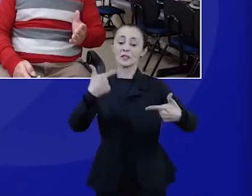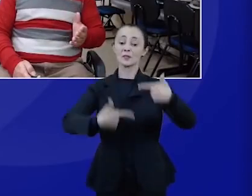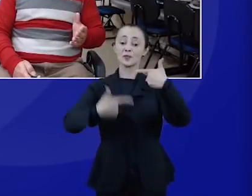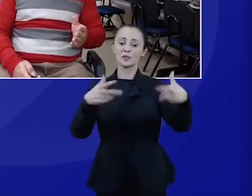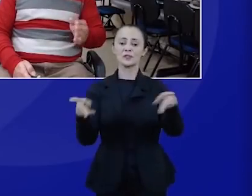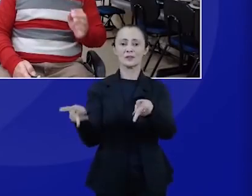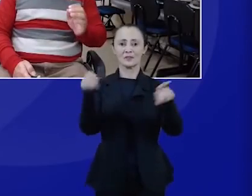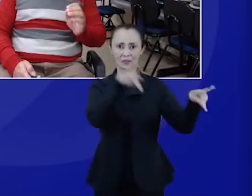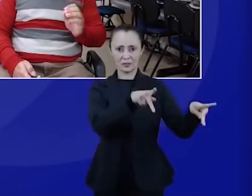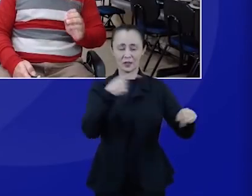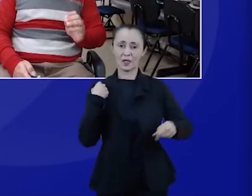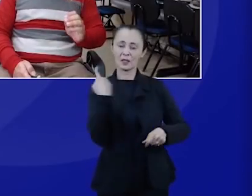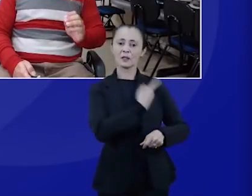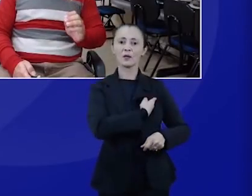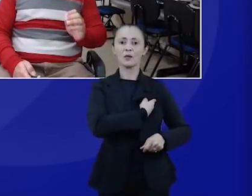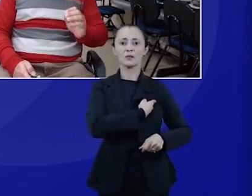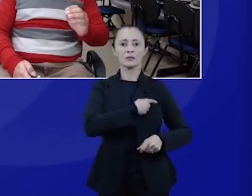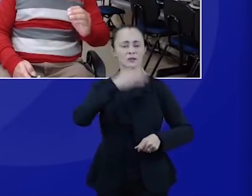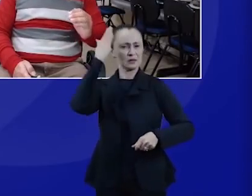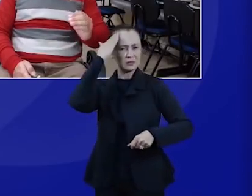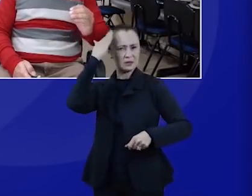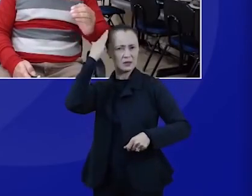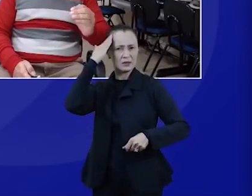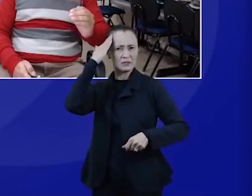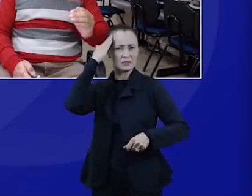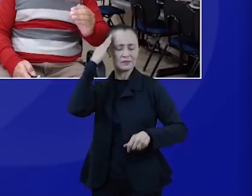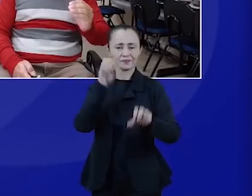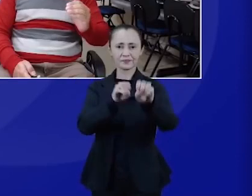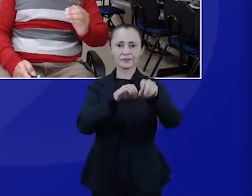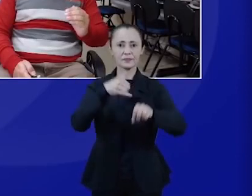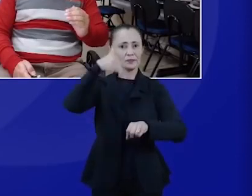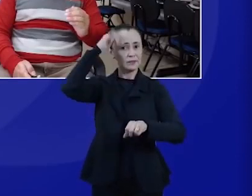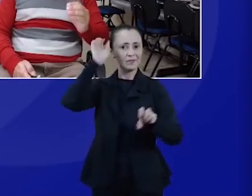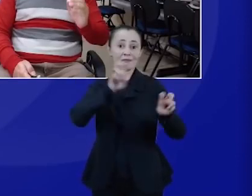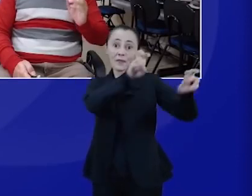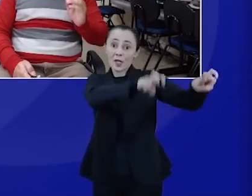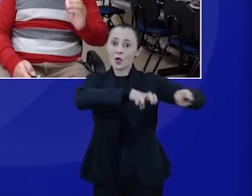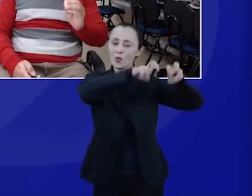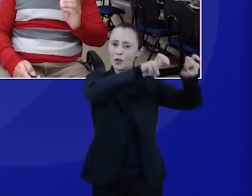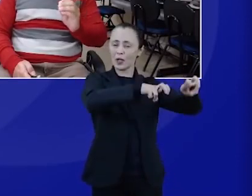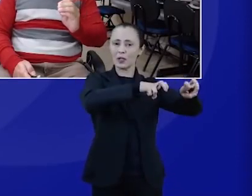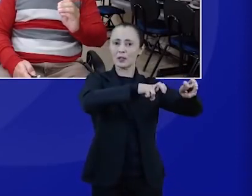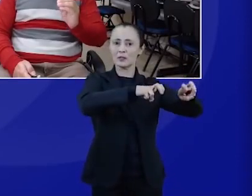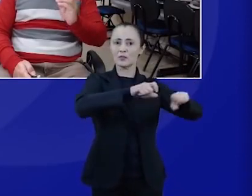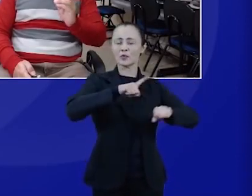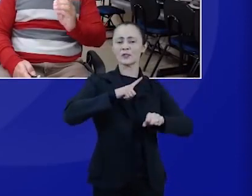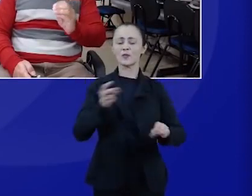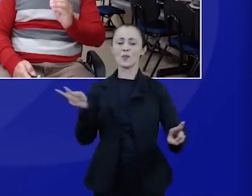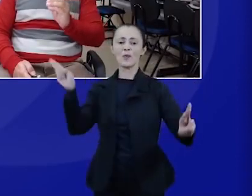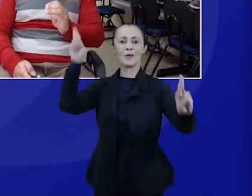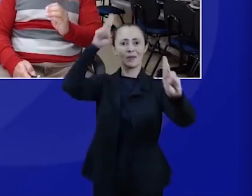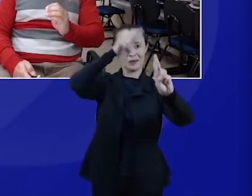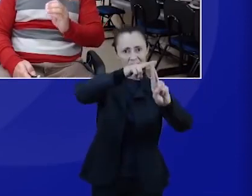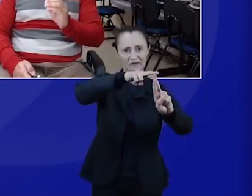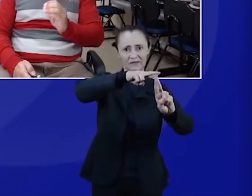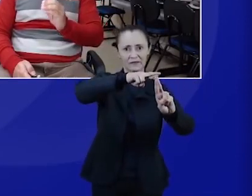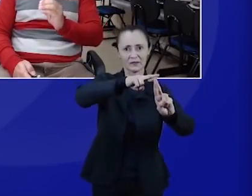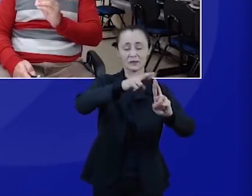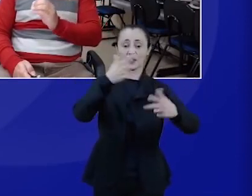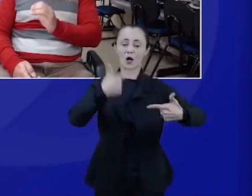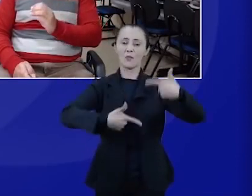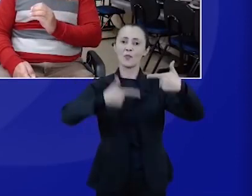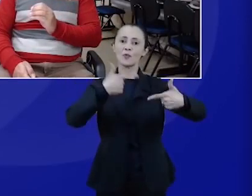nós entendemos que a educação do campo, ela tem em seu cerne uma referência para as políticas públicas